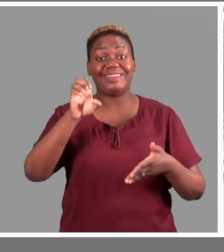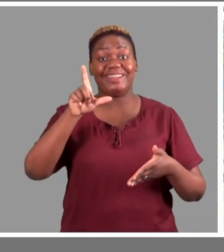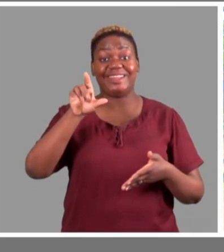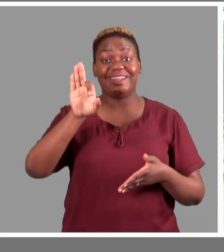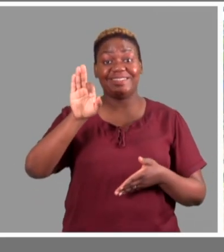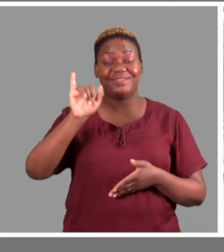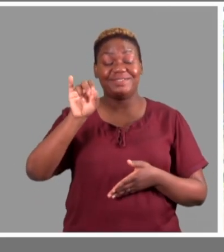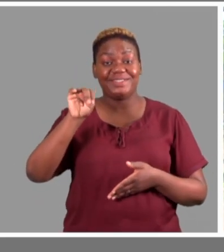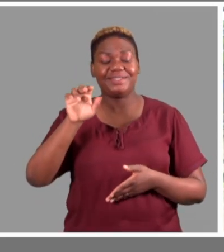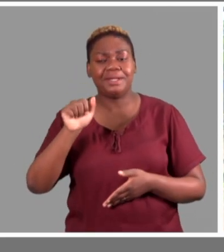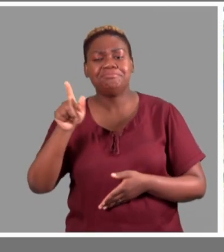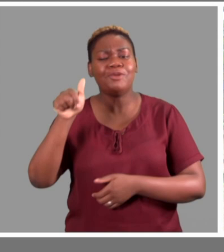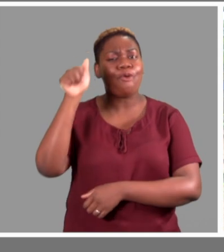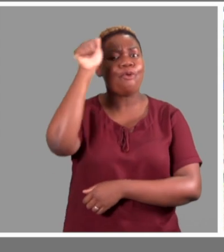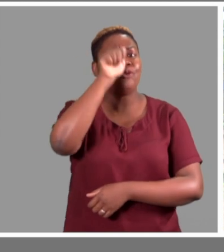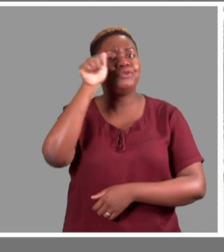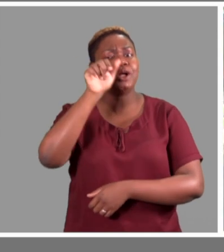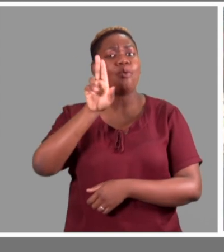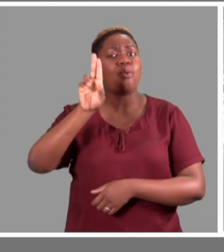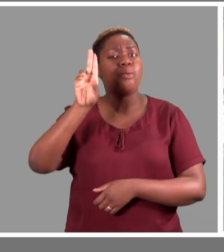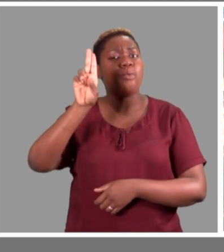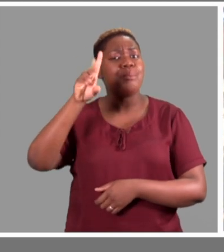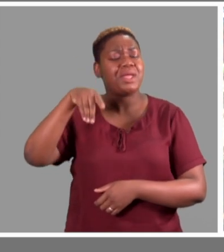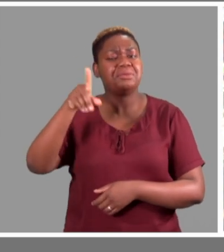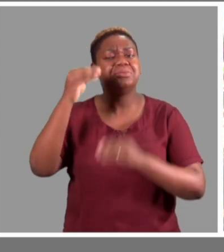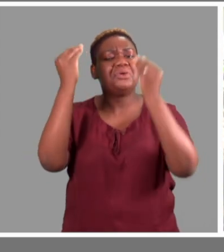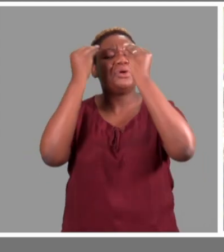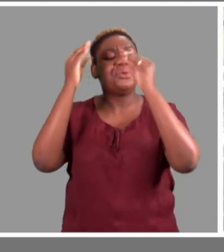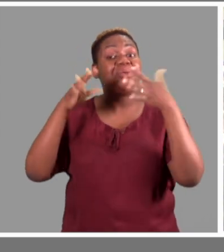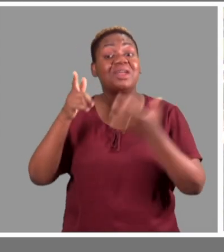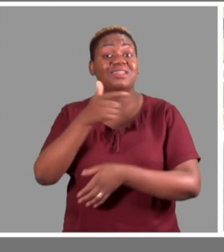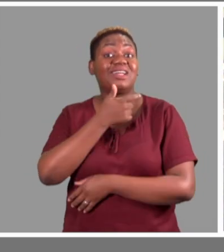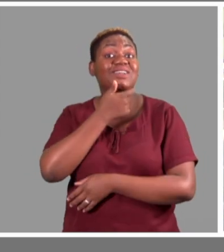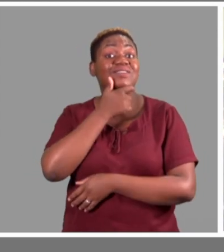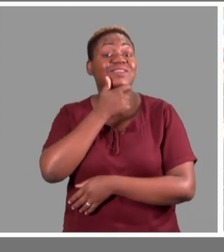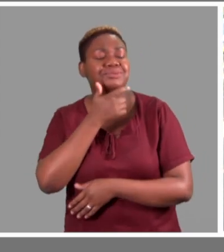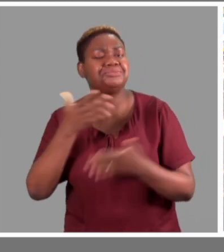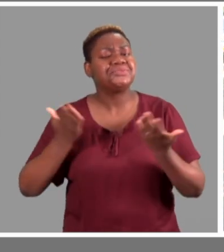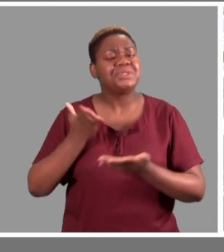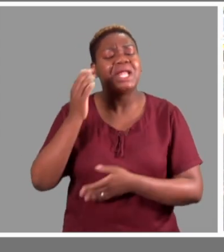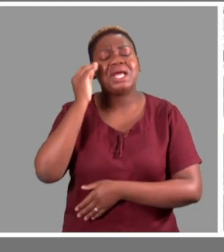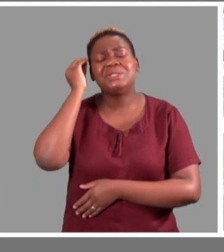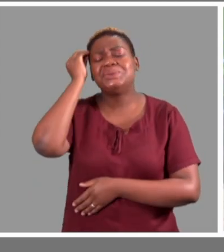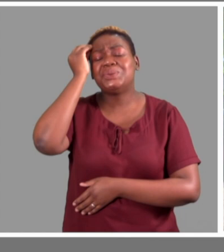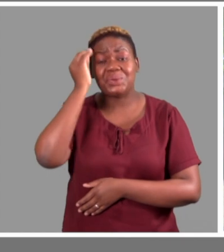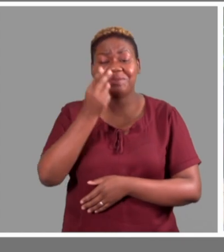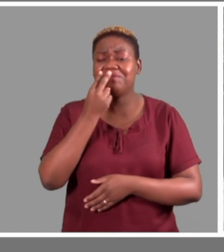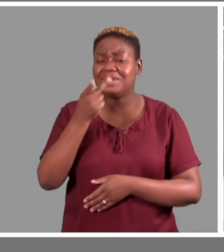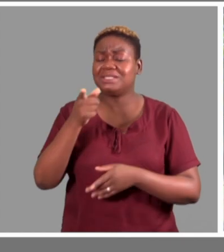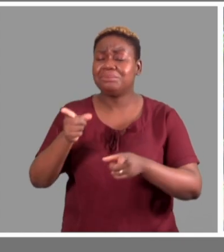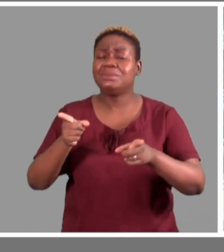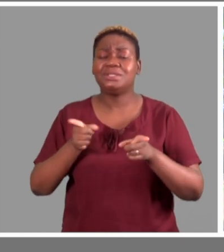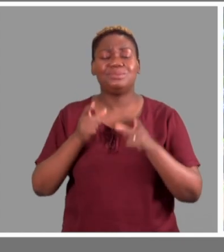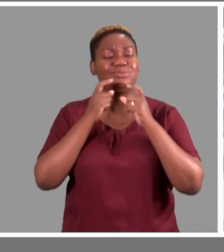hoje, Delfina, frequenta, o curso, de ensino, de inglês, na universidade, pedagógica, seu sonho, é ver a rapariga,